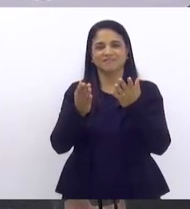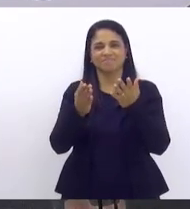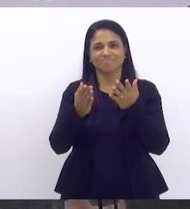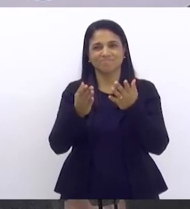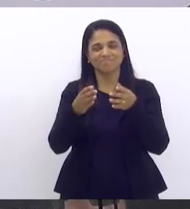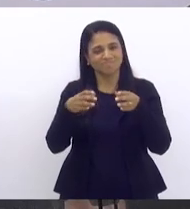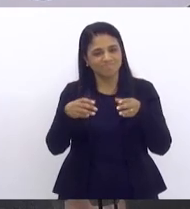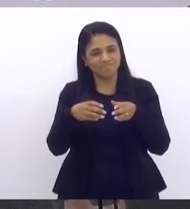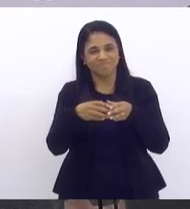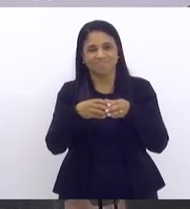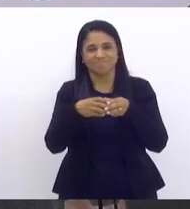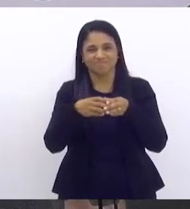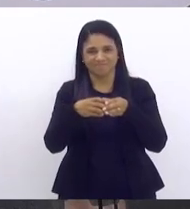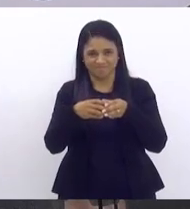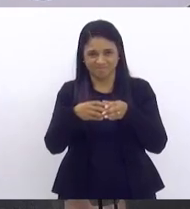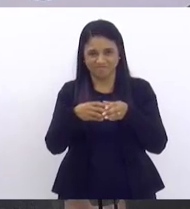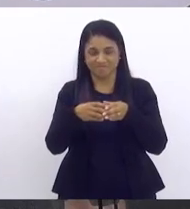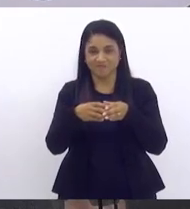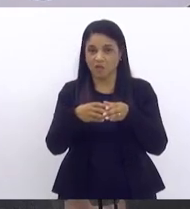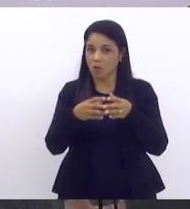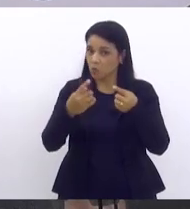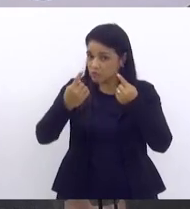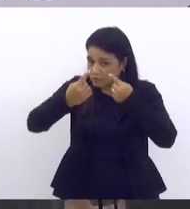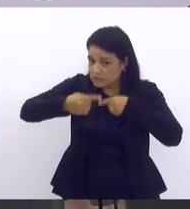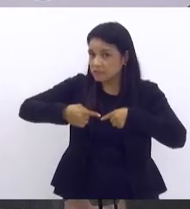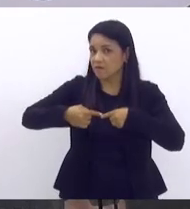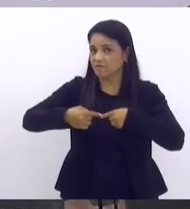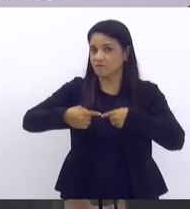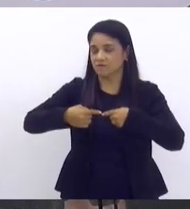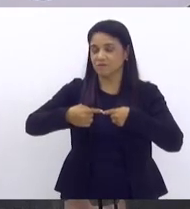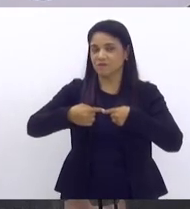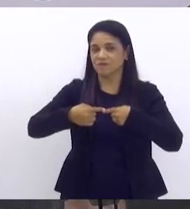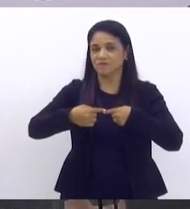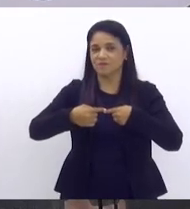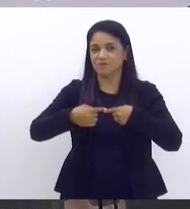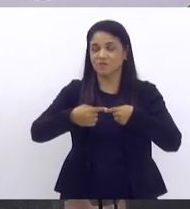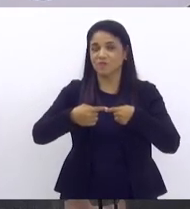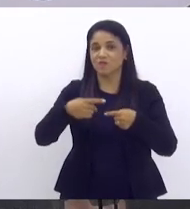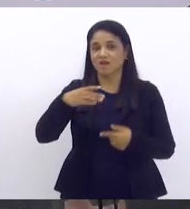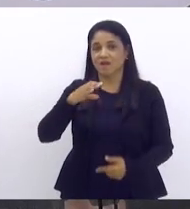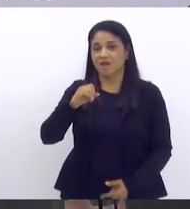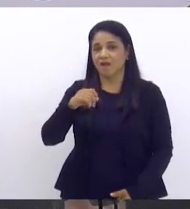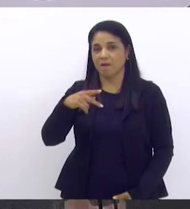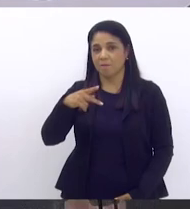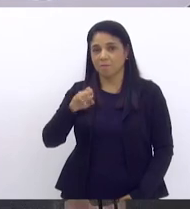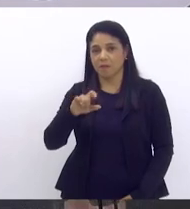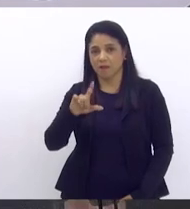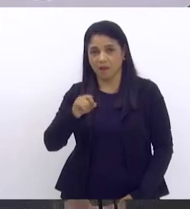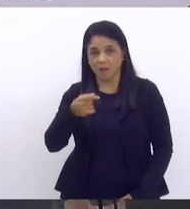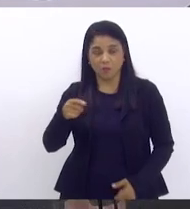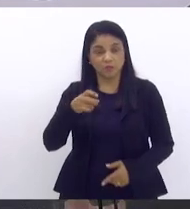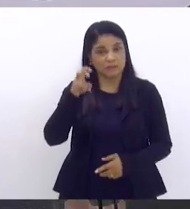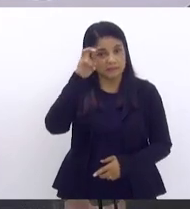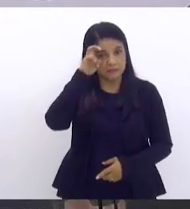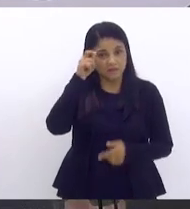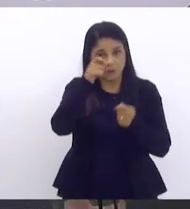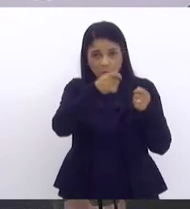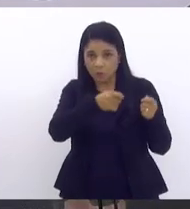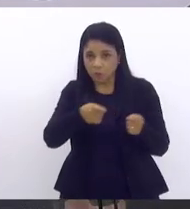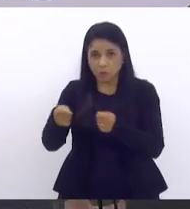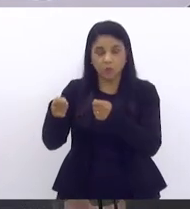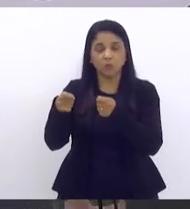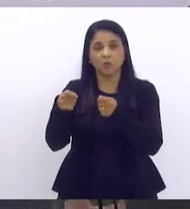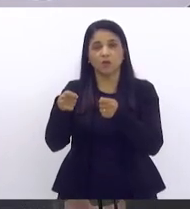Isso é o mais importante. É um desafio muito grande, gente, termos hoje um capelão aqui, todas as quintas-feiras, atendendo